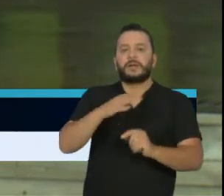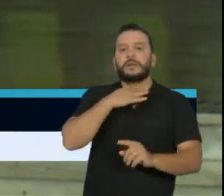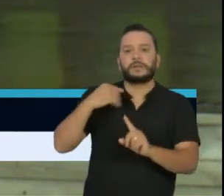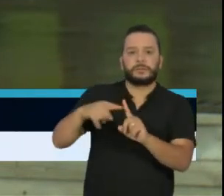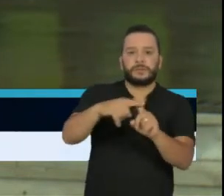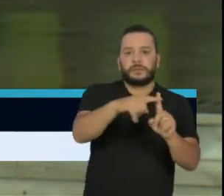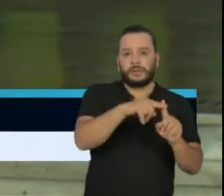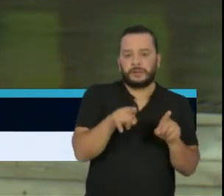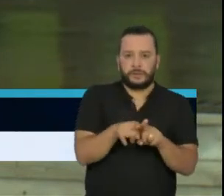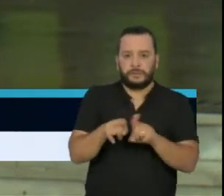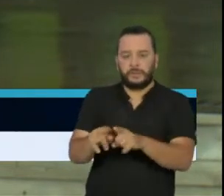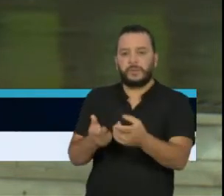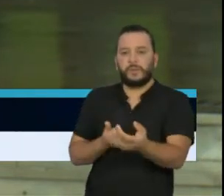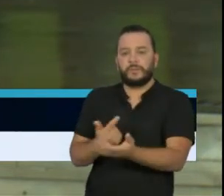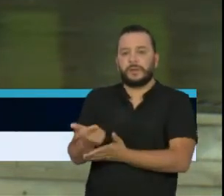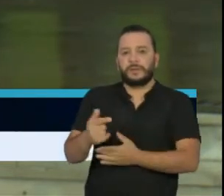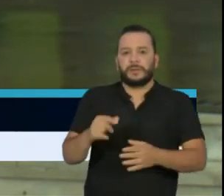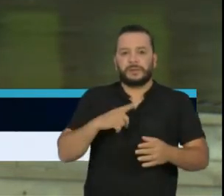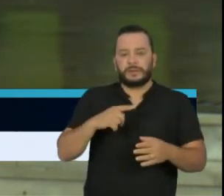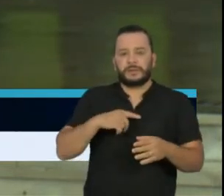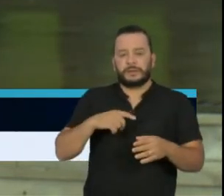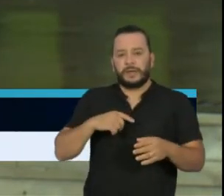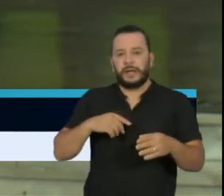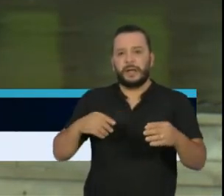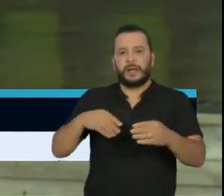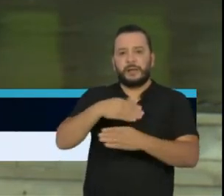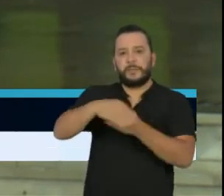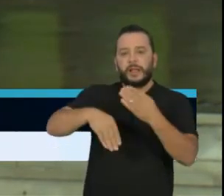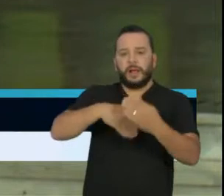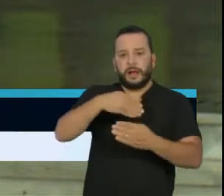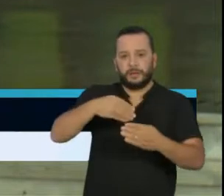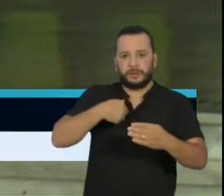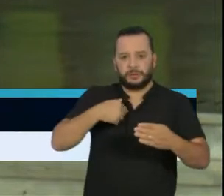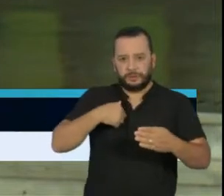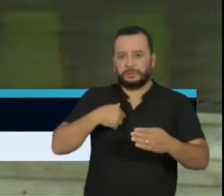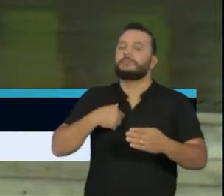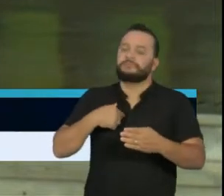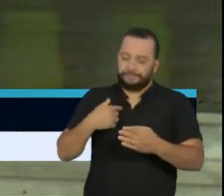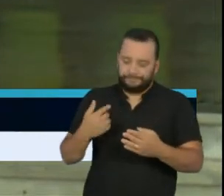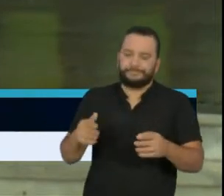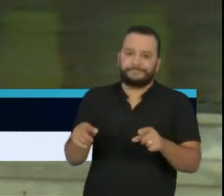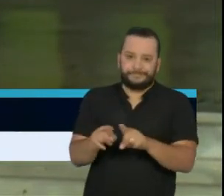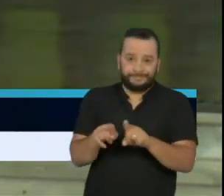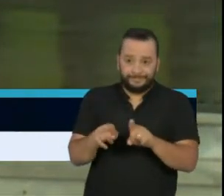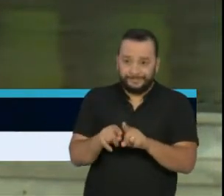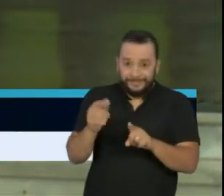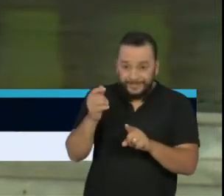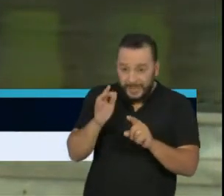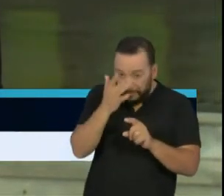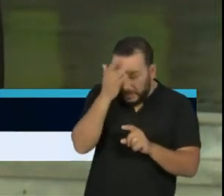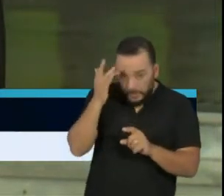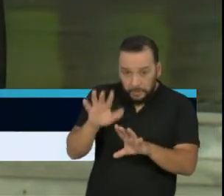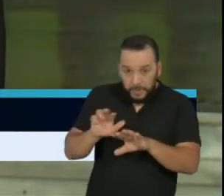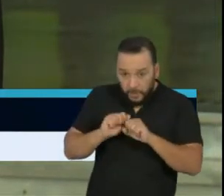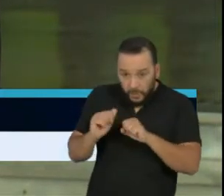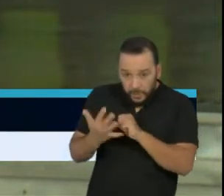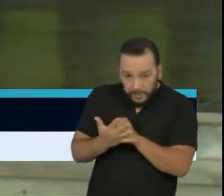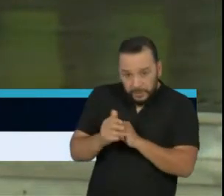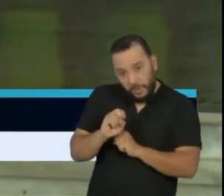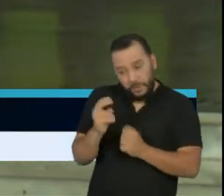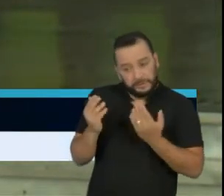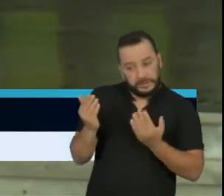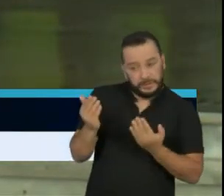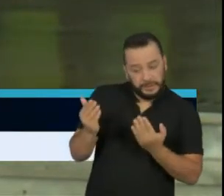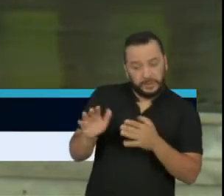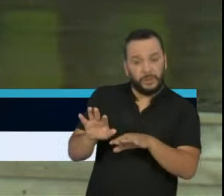cidade de São Paulo. Suspendemos os velórios para os casos confirmados e suspeitos de Covid